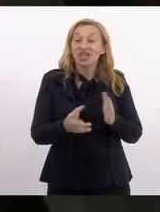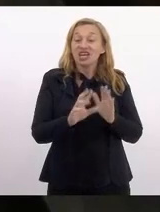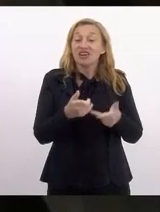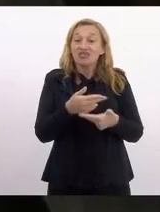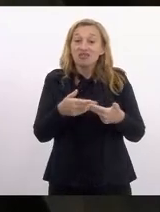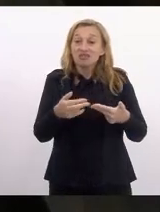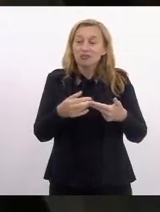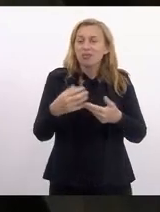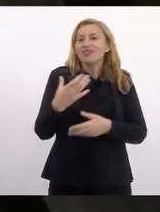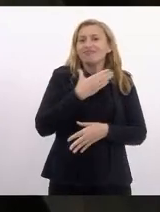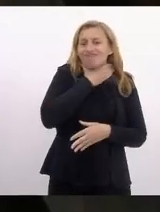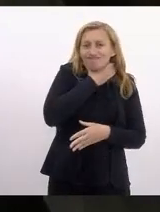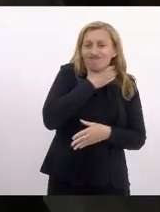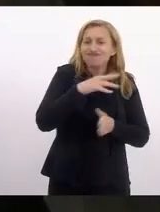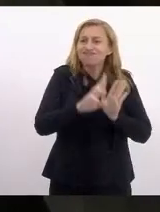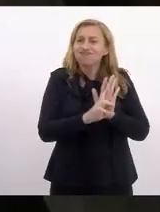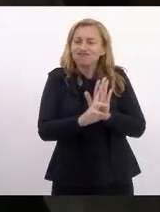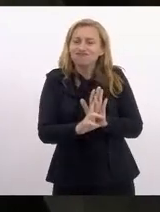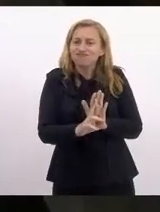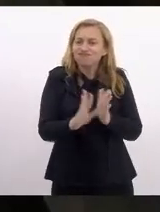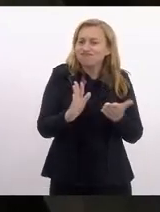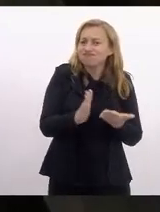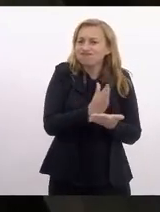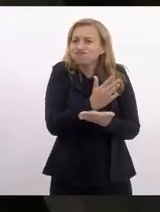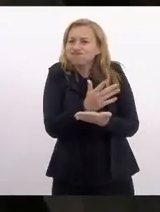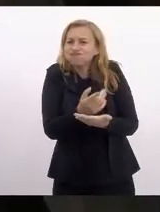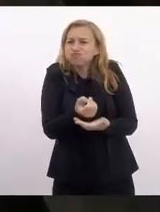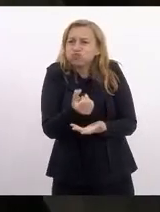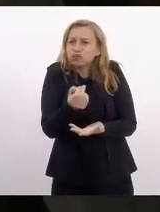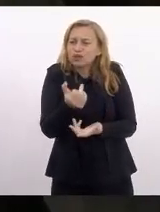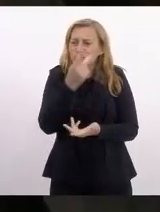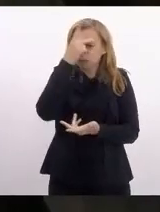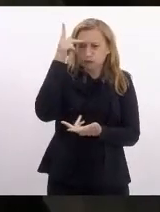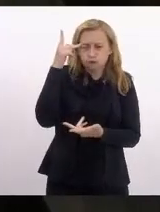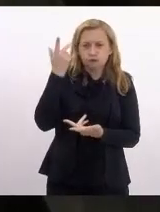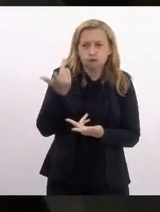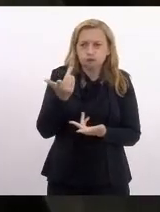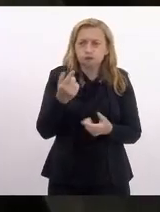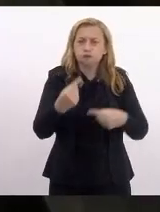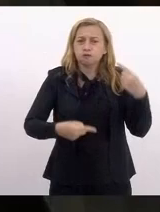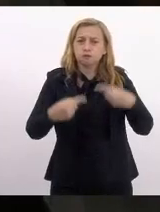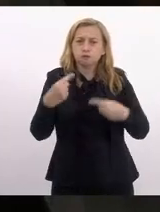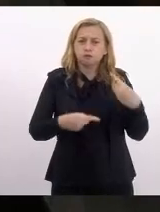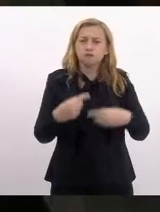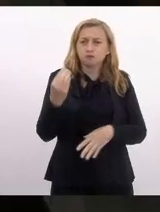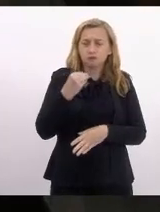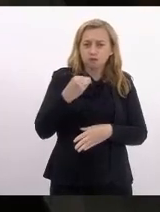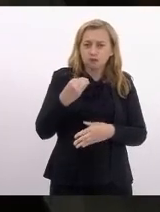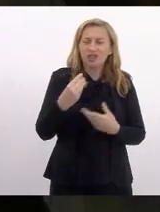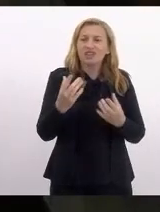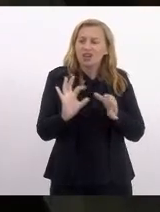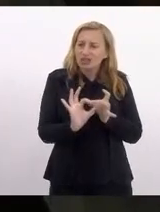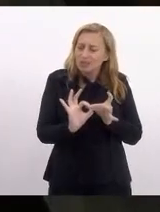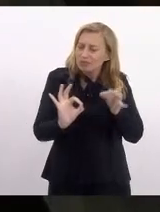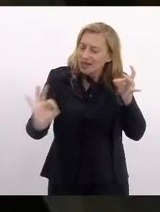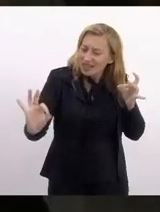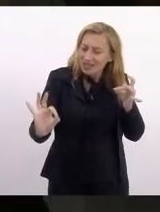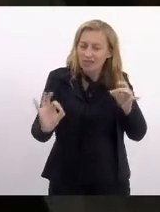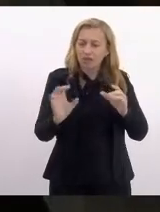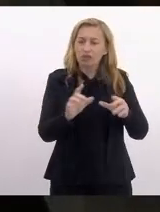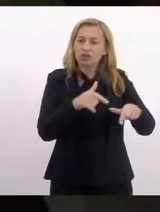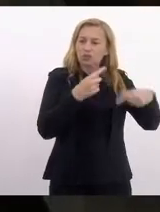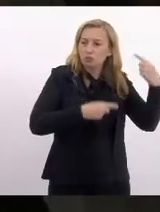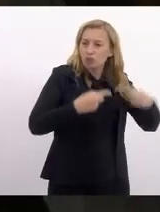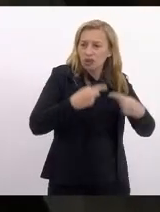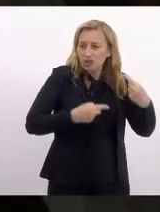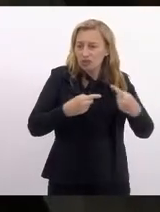representatividade o povo não se sente uma representado pela classe política existe um fosso uma distância e